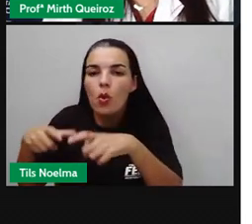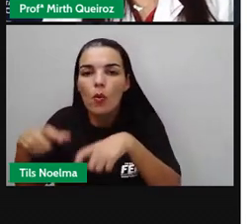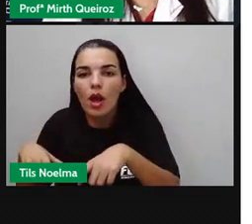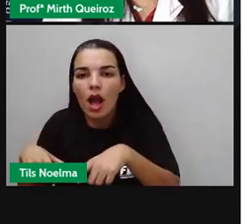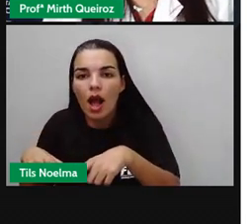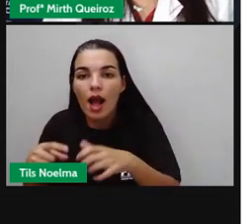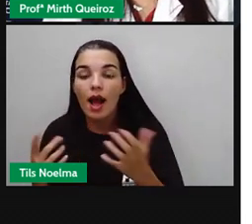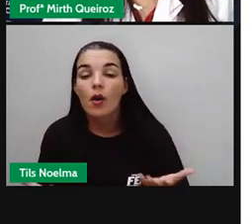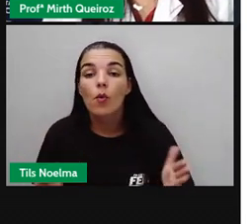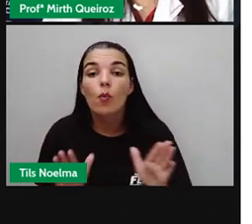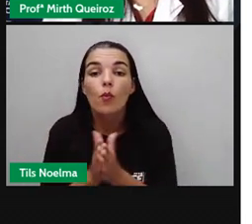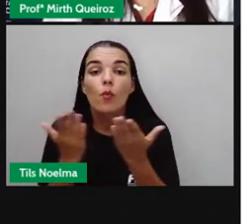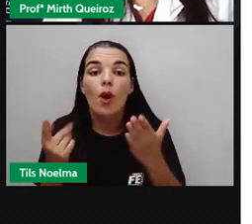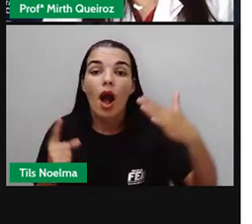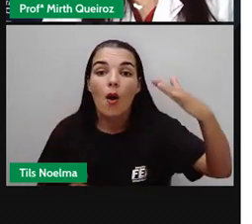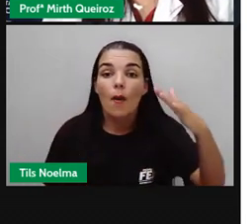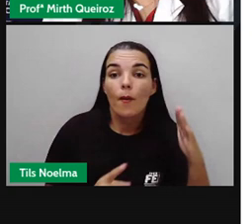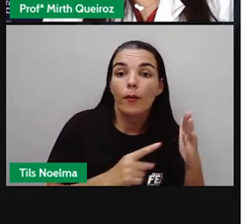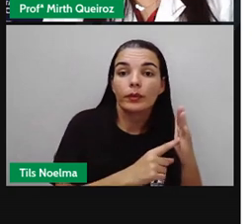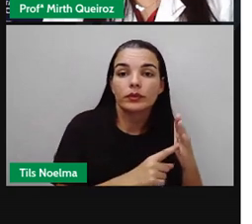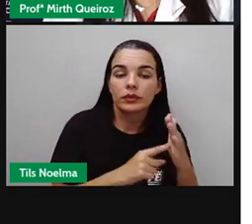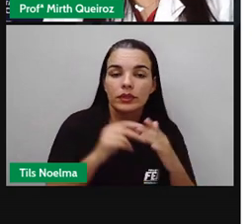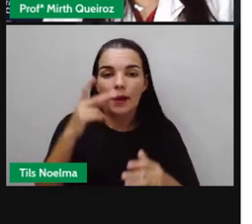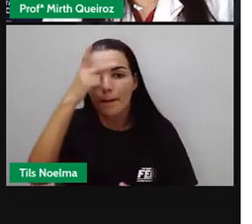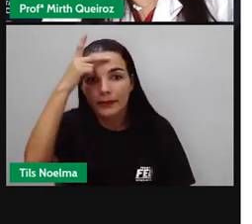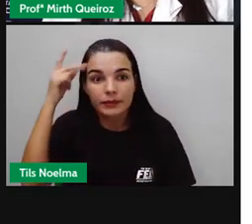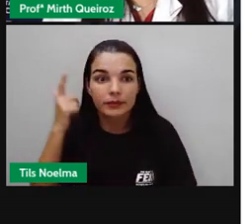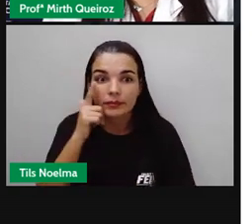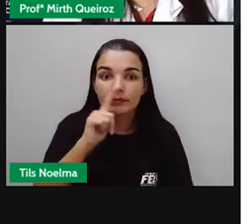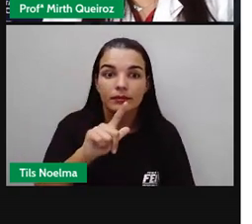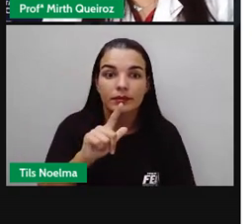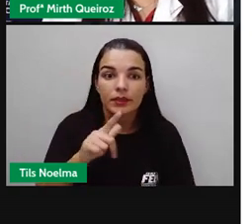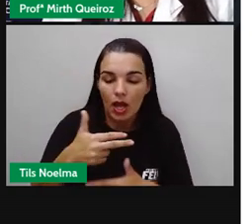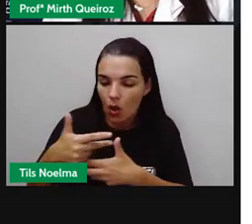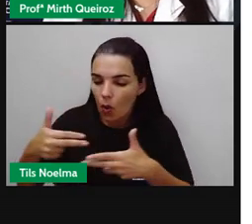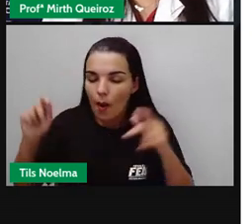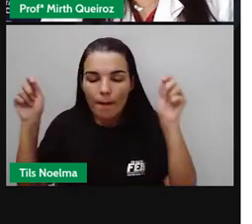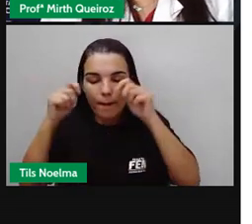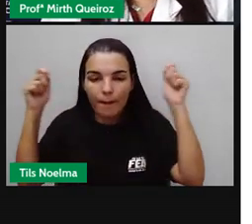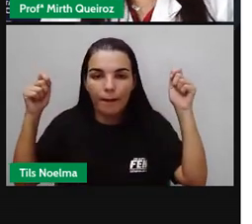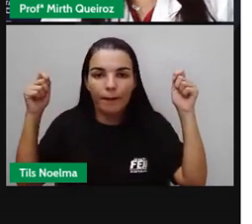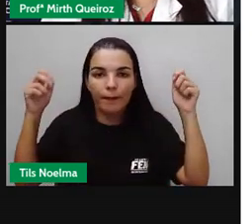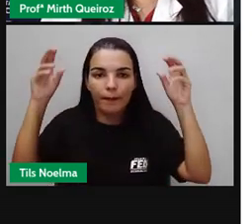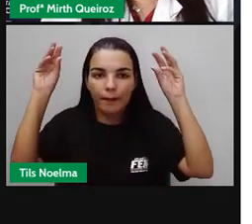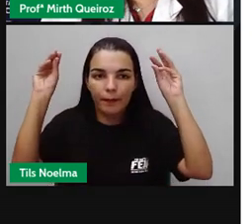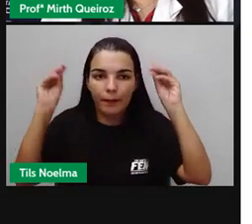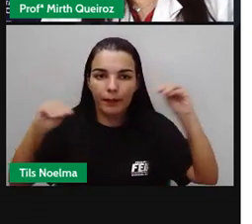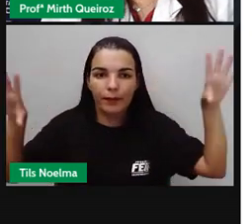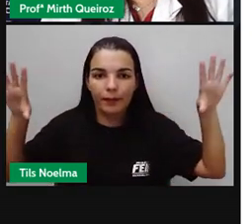um objetivo, o herói, o objeto mágico, um amigo e um inimigo.